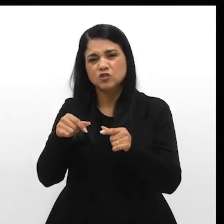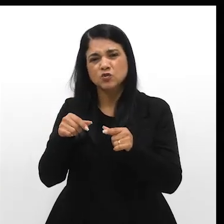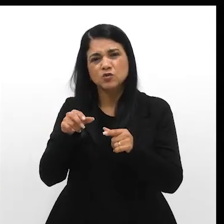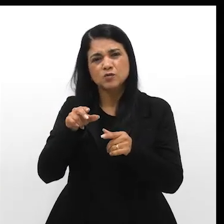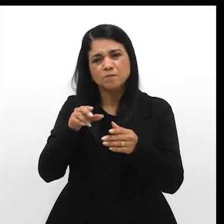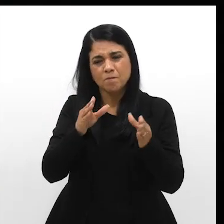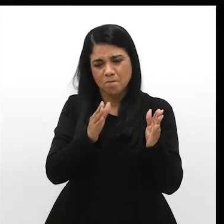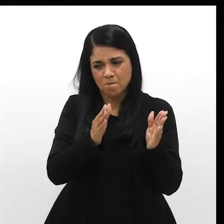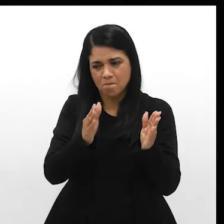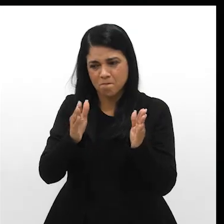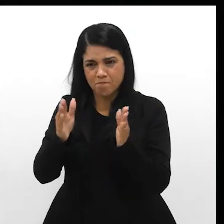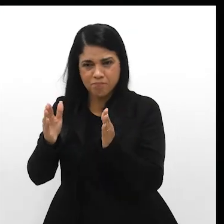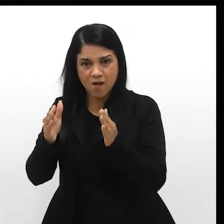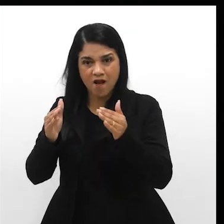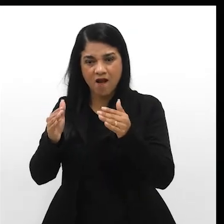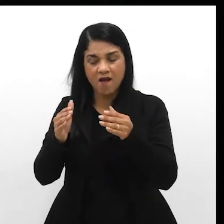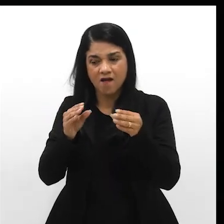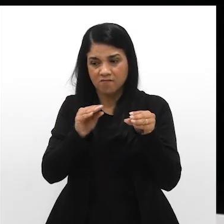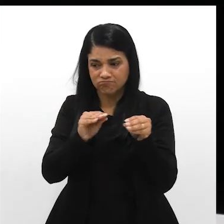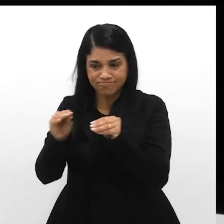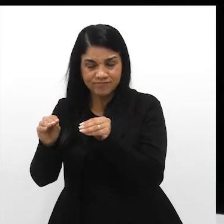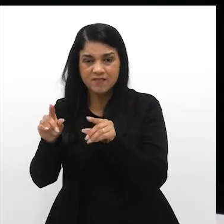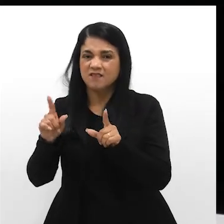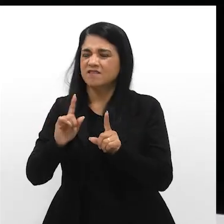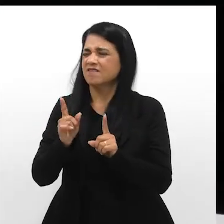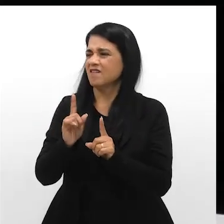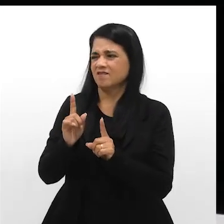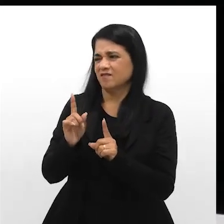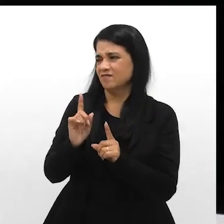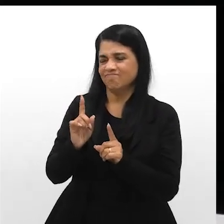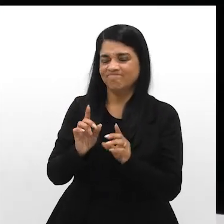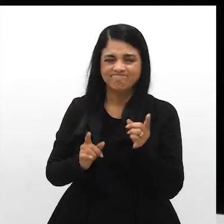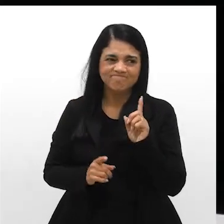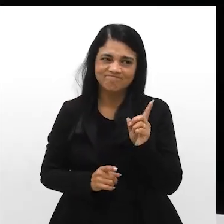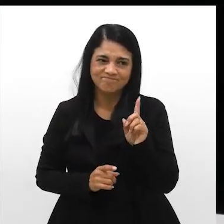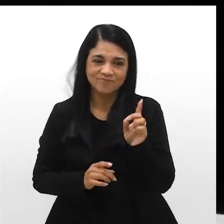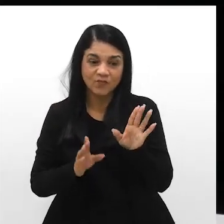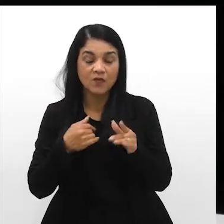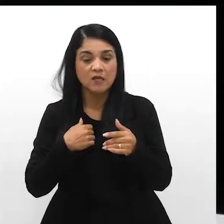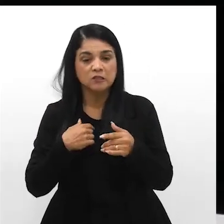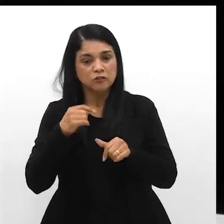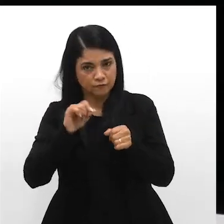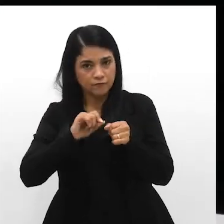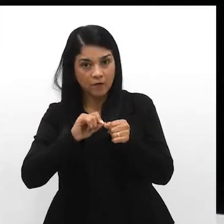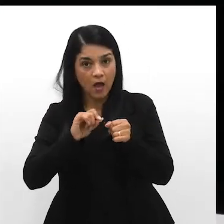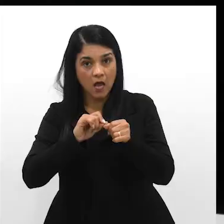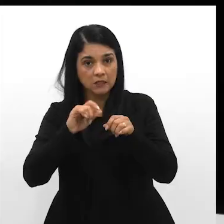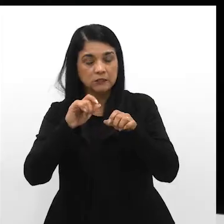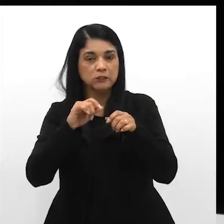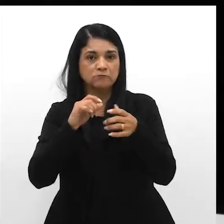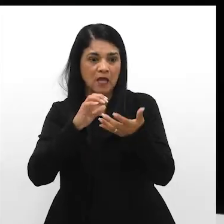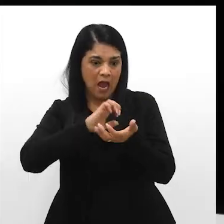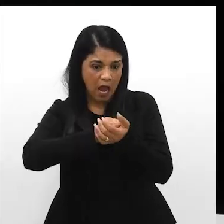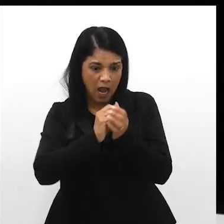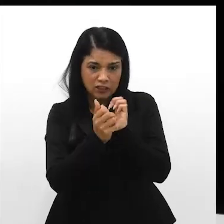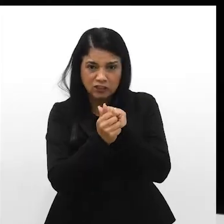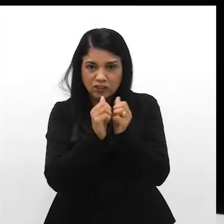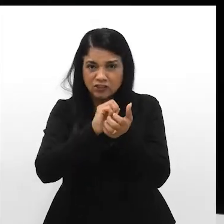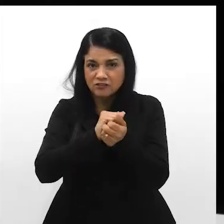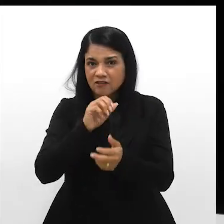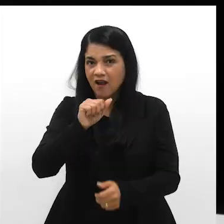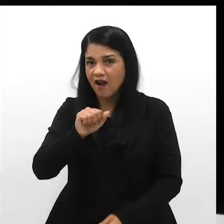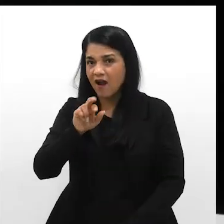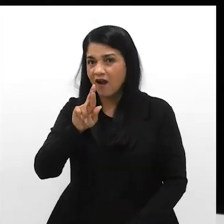aquela peça grande? Não, é um pouco mais do que isso. Porque, assim, a gente faz peças grandes lá de argila, que é